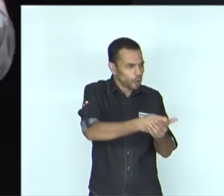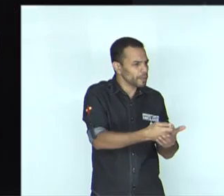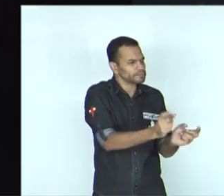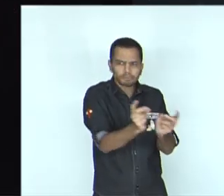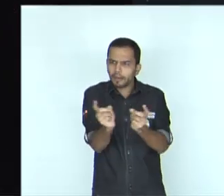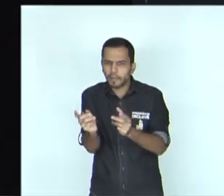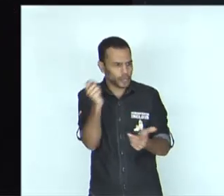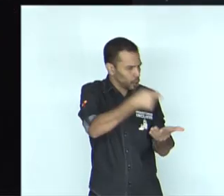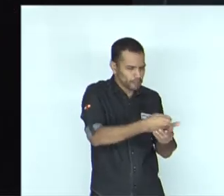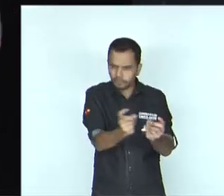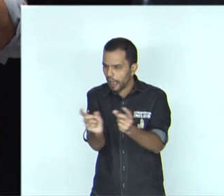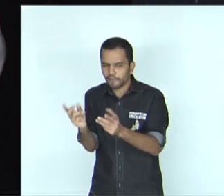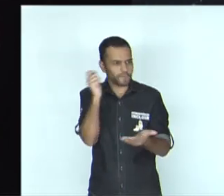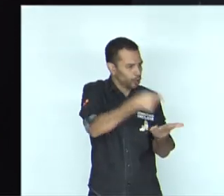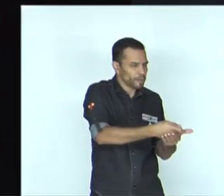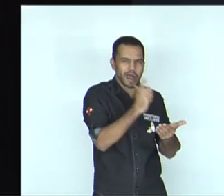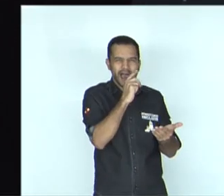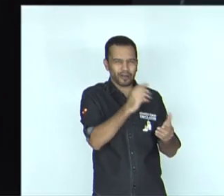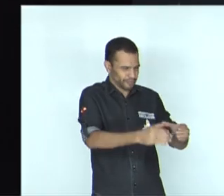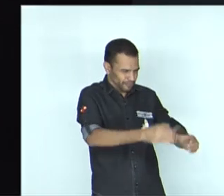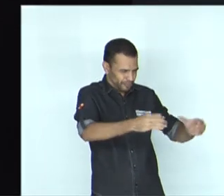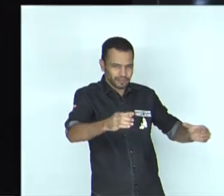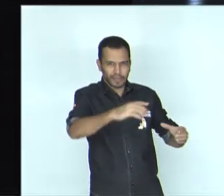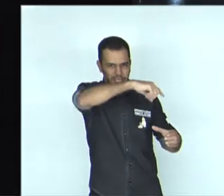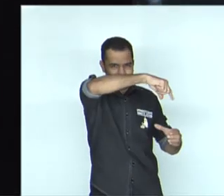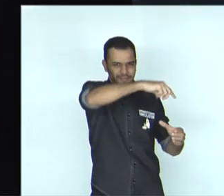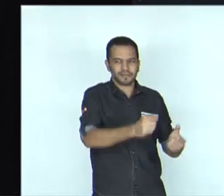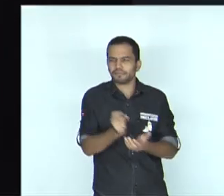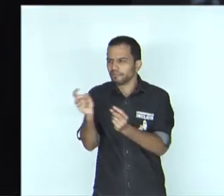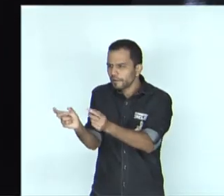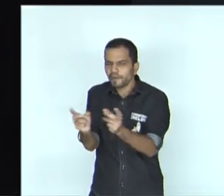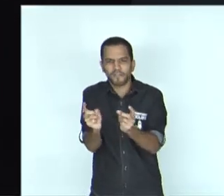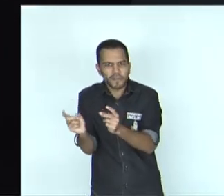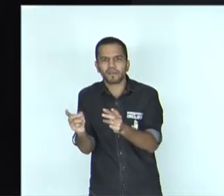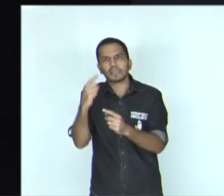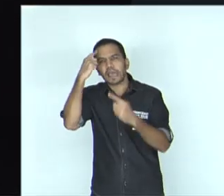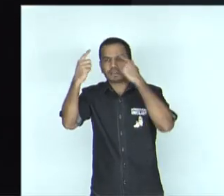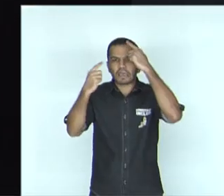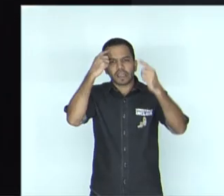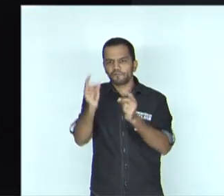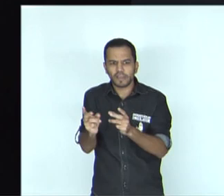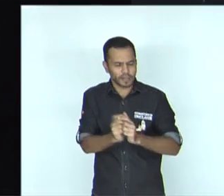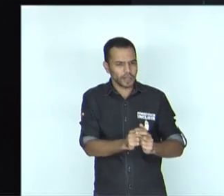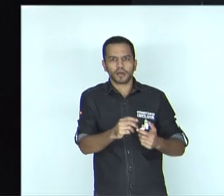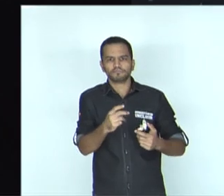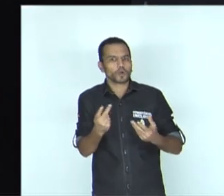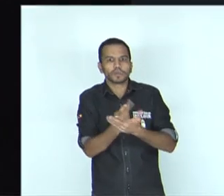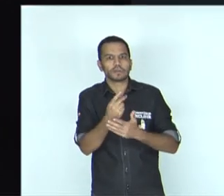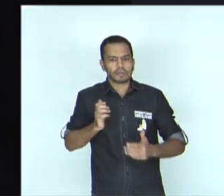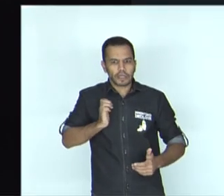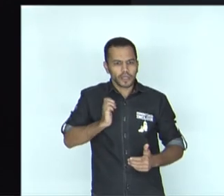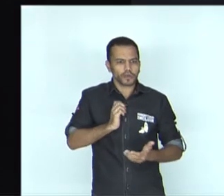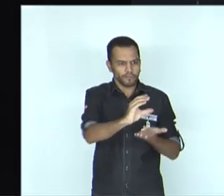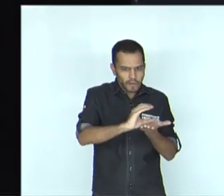teve uma ideia criativa para poder vender, e ele começou aí a vender e a crescer, depois ele fez um vídeo, esse